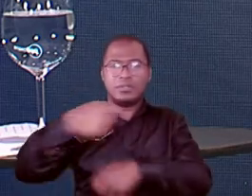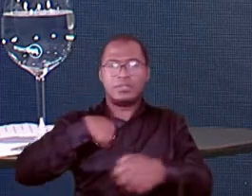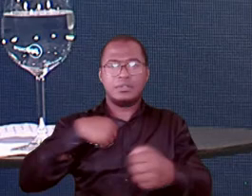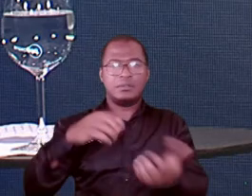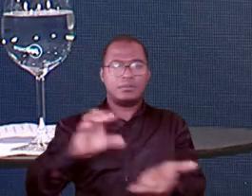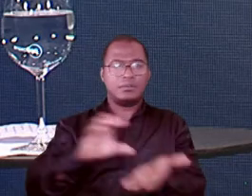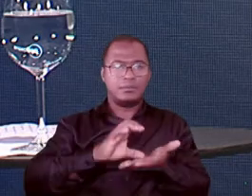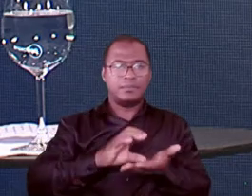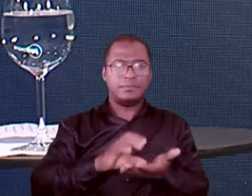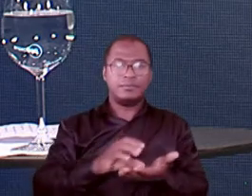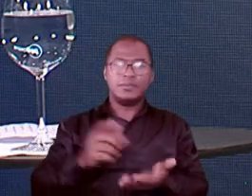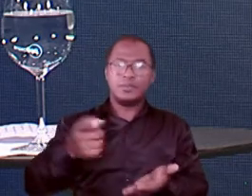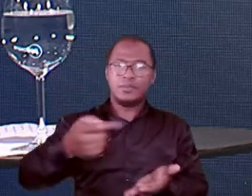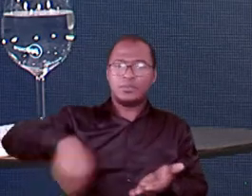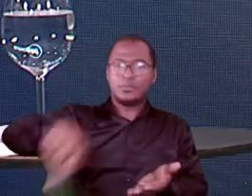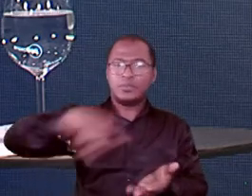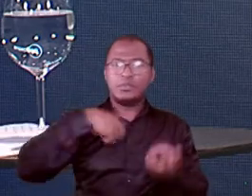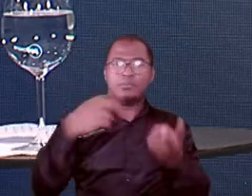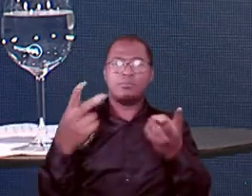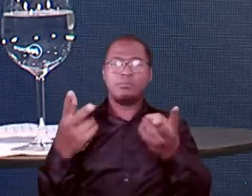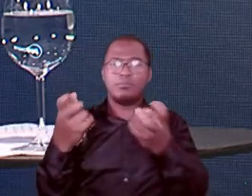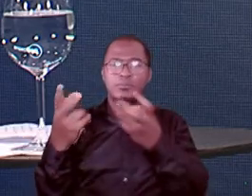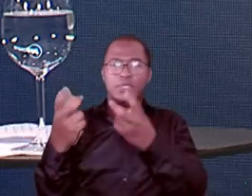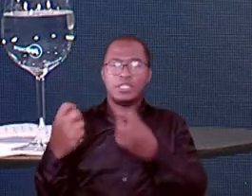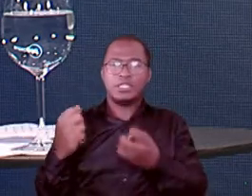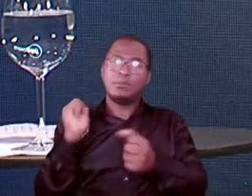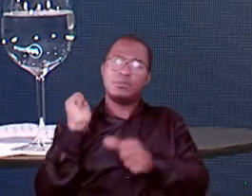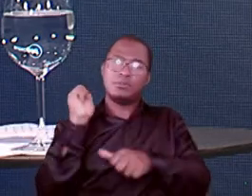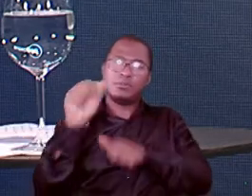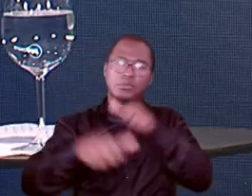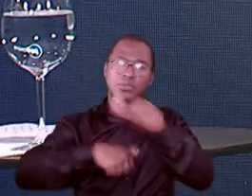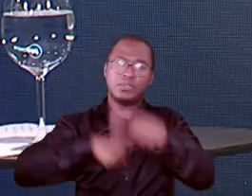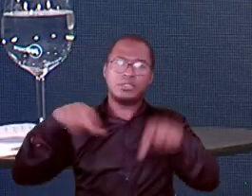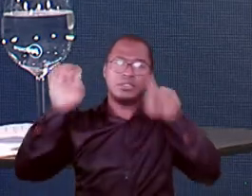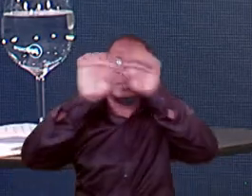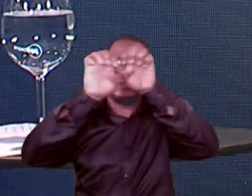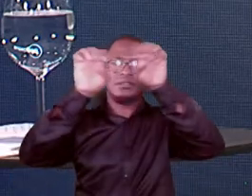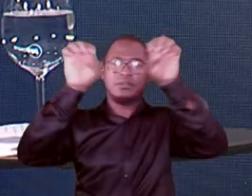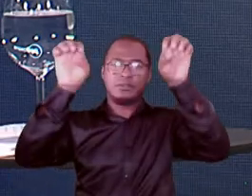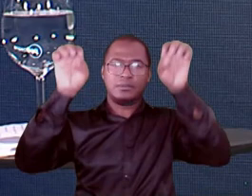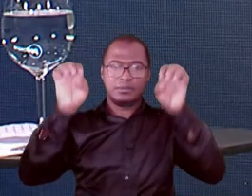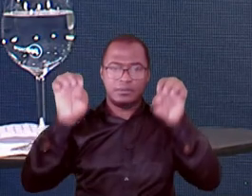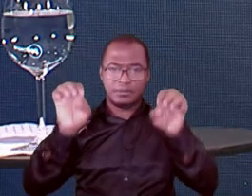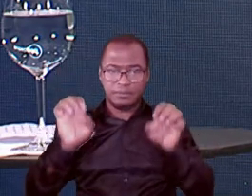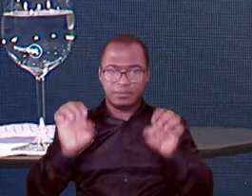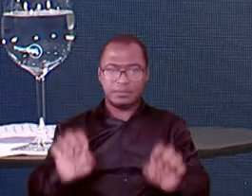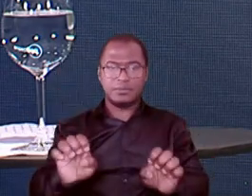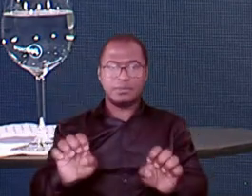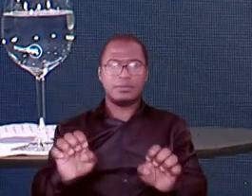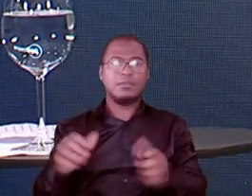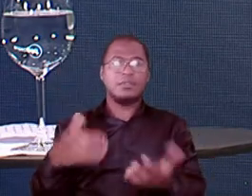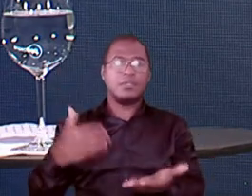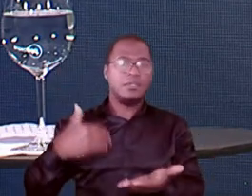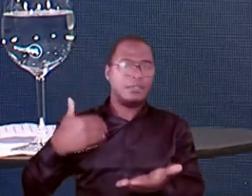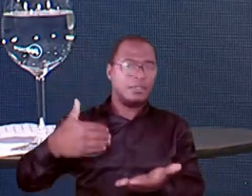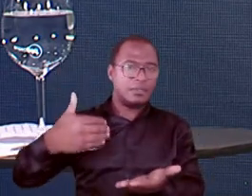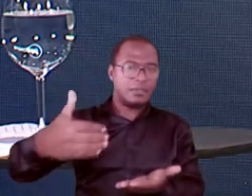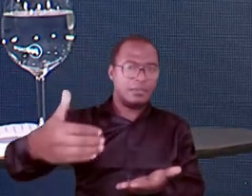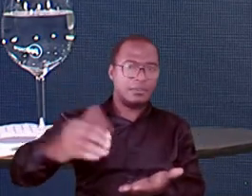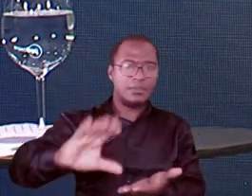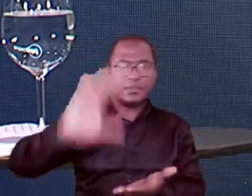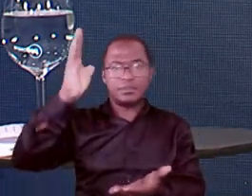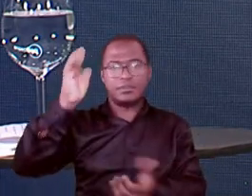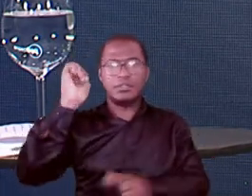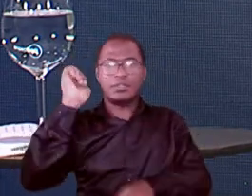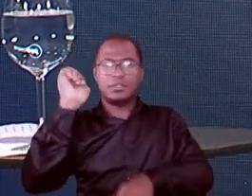hoje vemos uma mudança estrutural nessa questão é e o embebethfinder é um dos caminhos pelos quais Você tem uma redução brutal